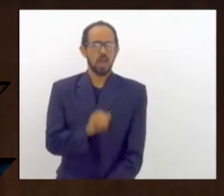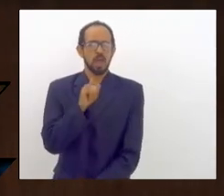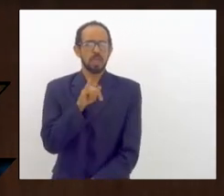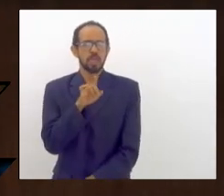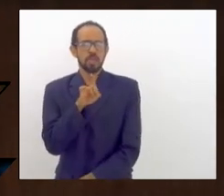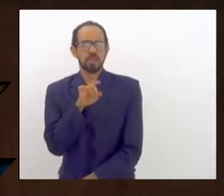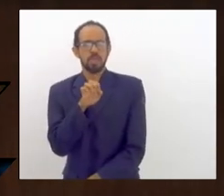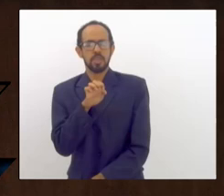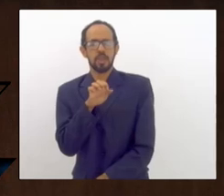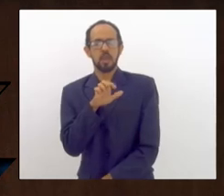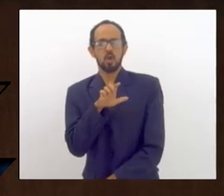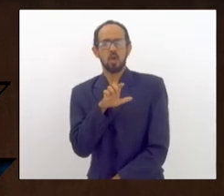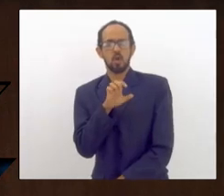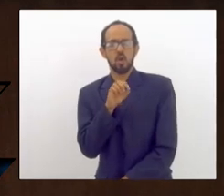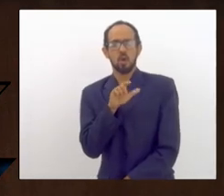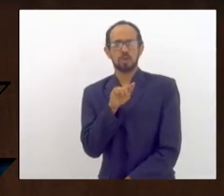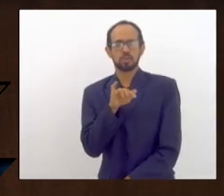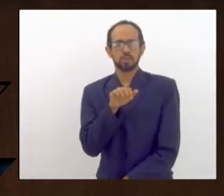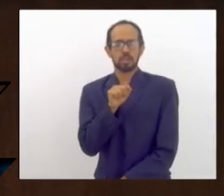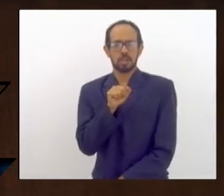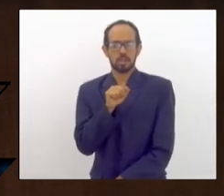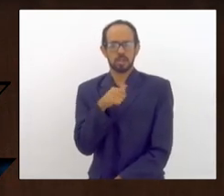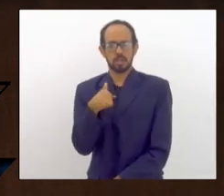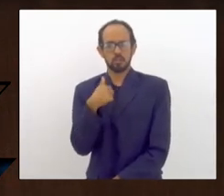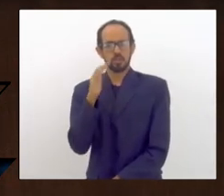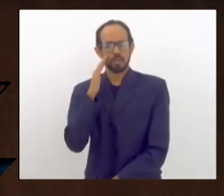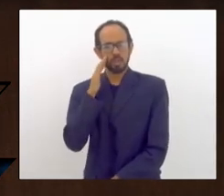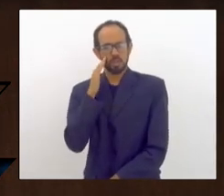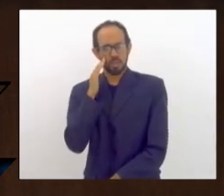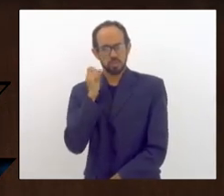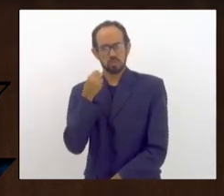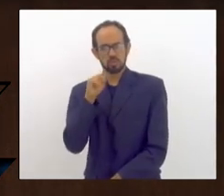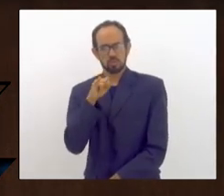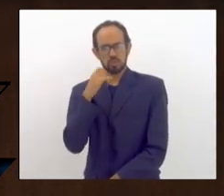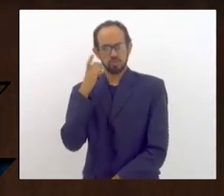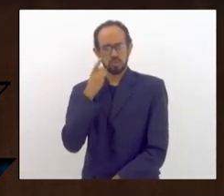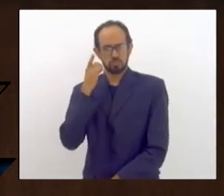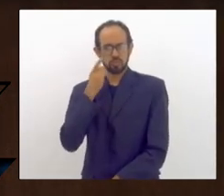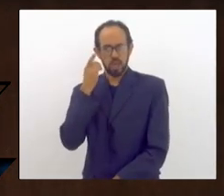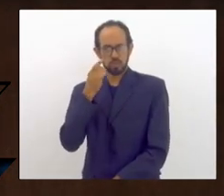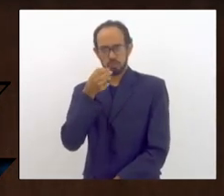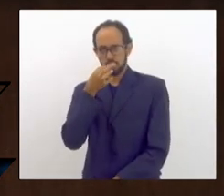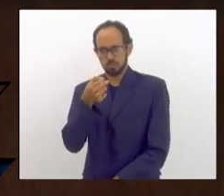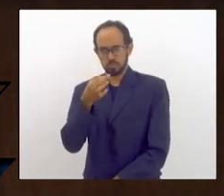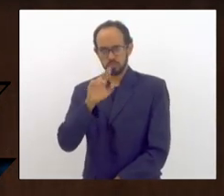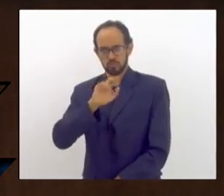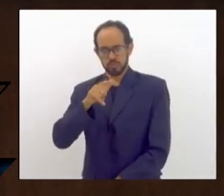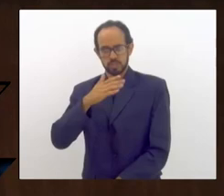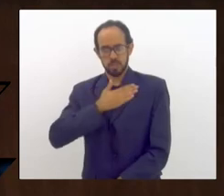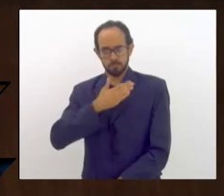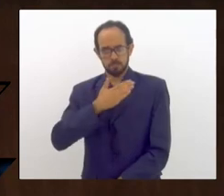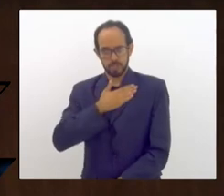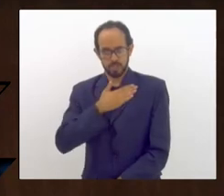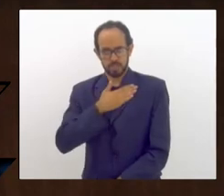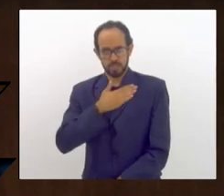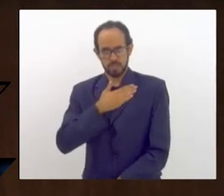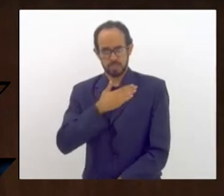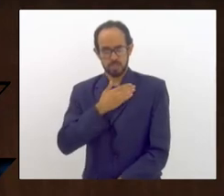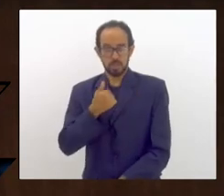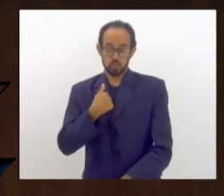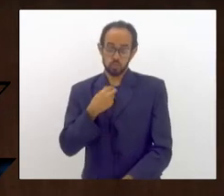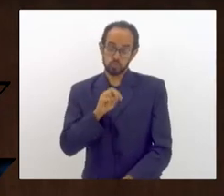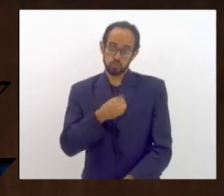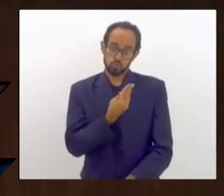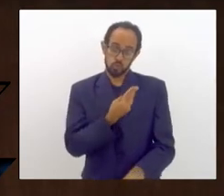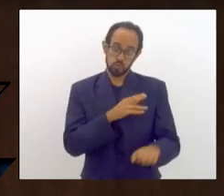ideológica, eu entendo quando um deputado de uma posição diferente da nossa, eu sou um deputado de esquerda, um